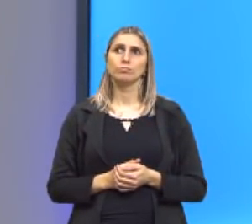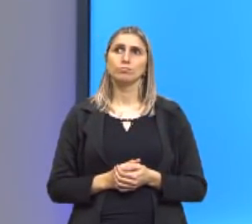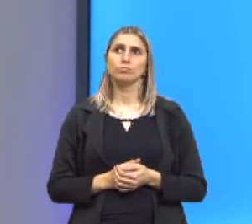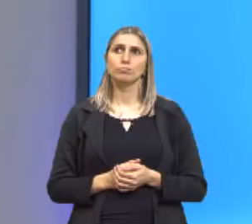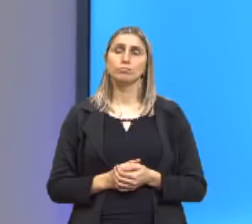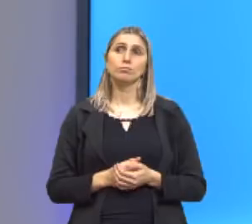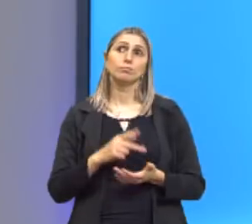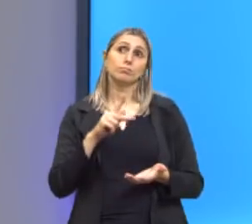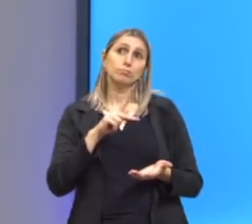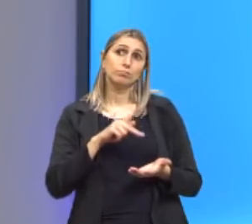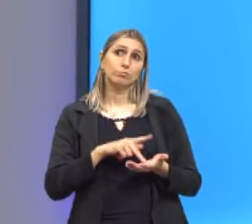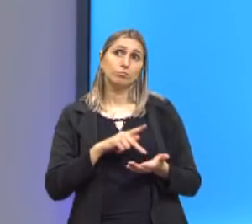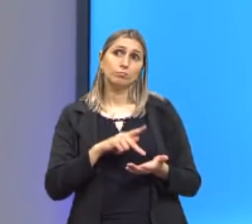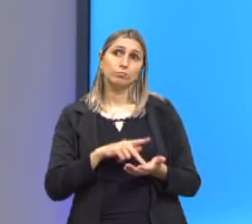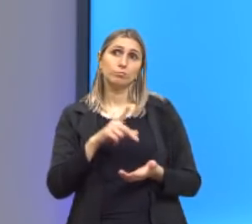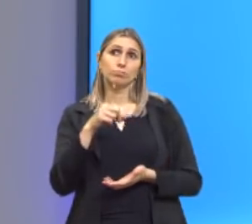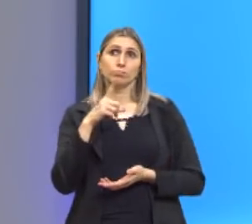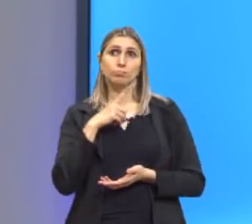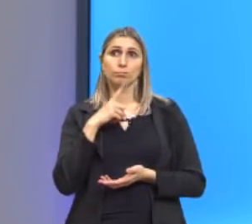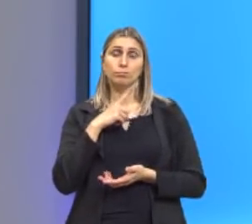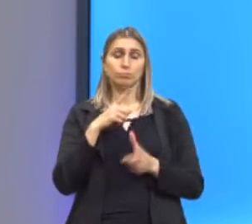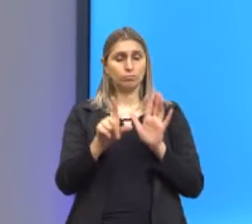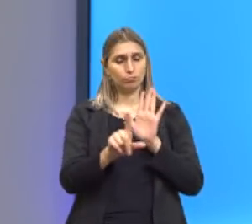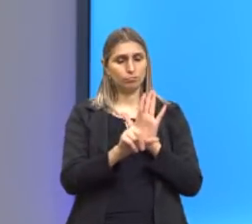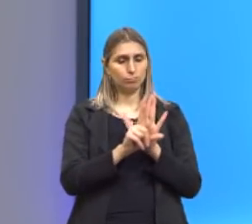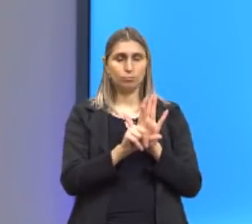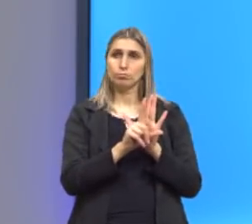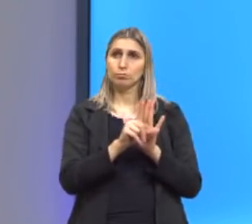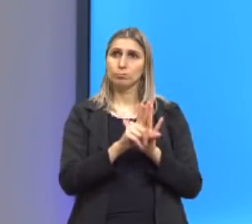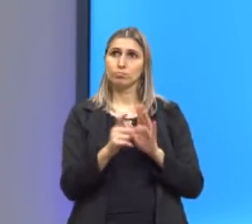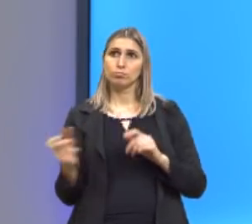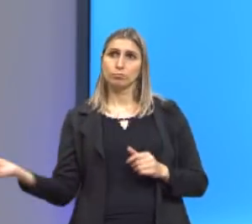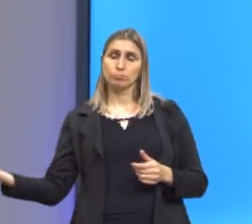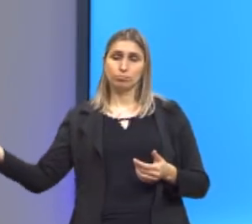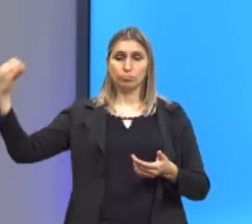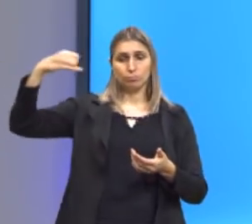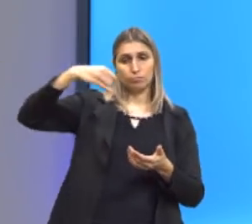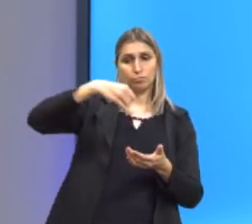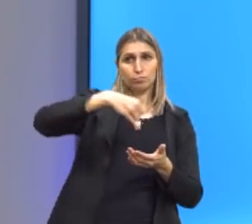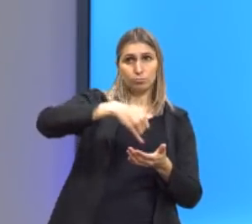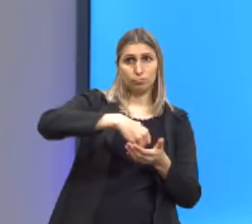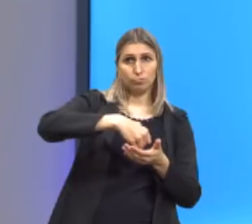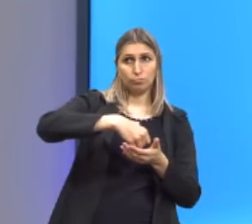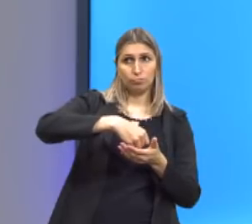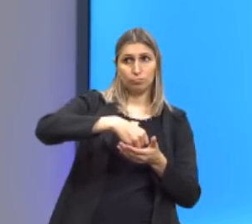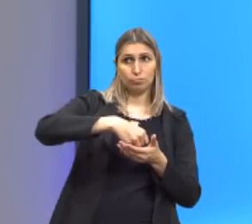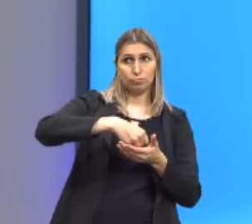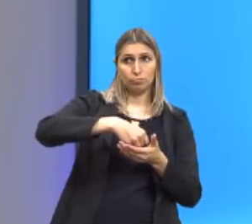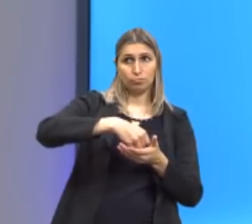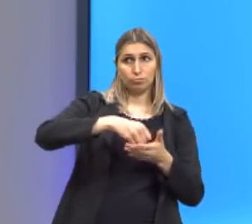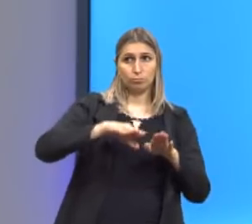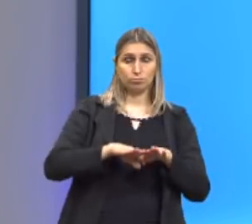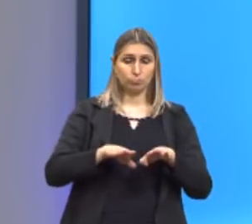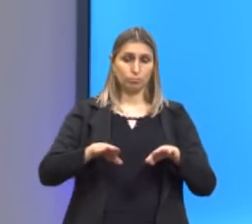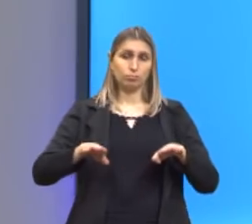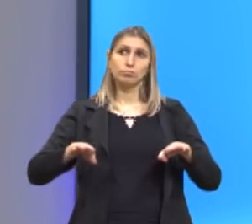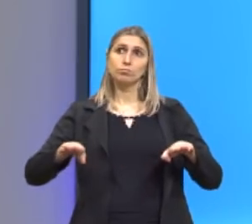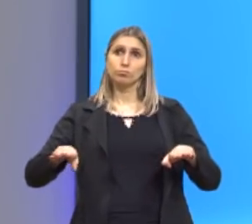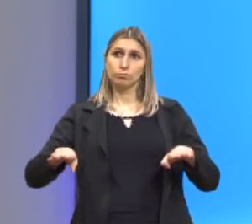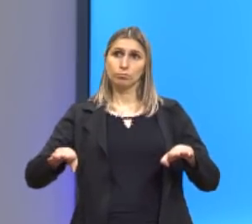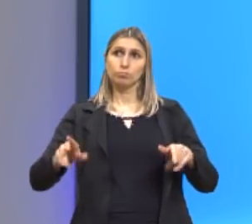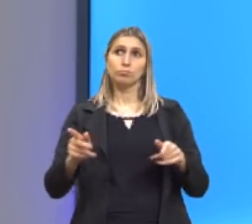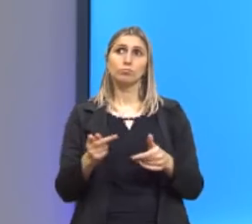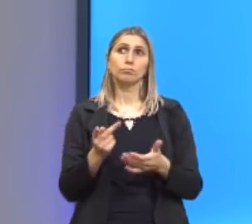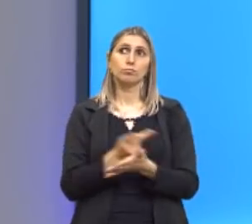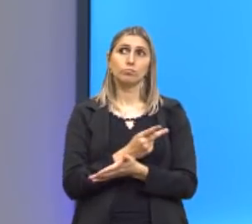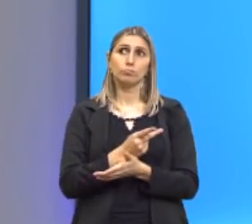na verdade, nós temos a primeira lei que nos diz o seguinte: os raios incidentes e refletidos são coplanares. Isso vai acontecer tanto